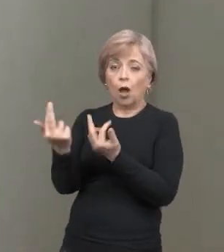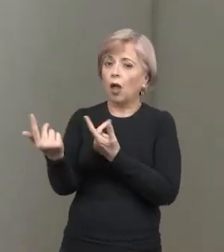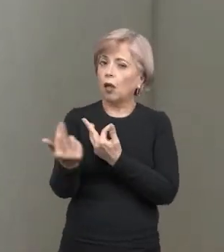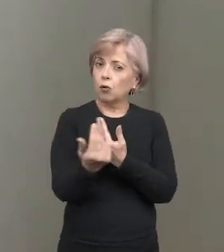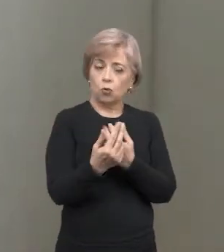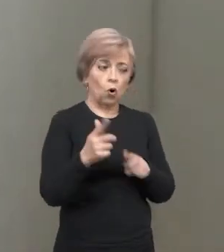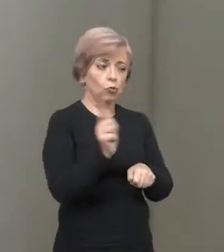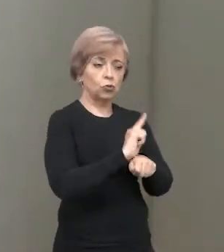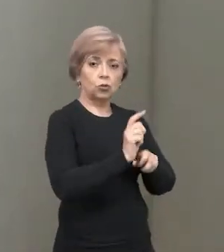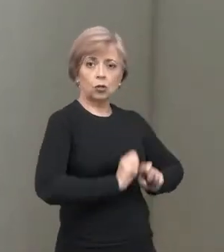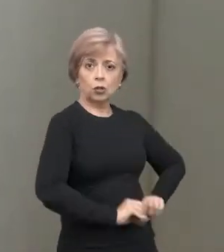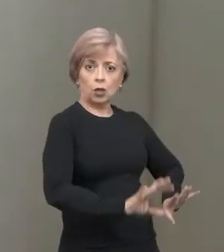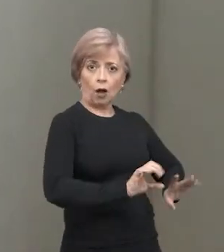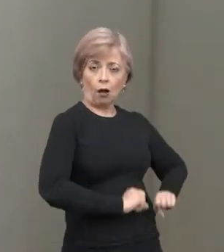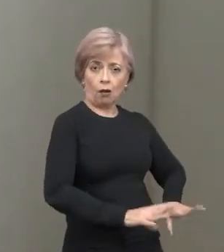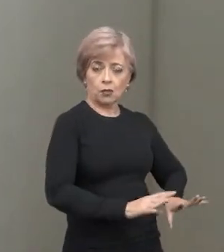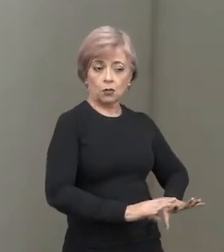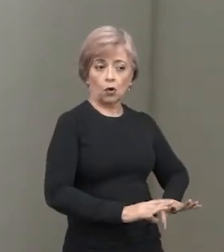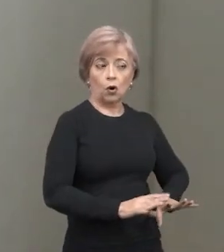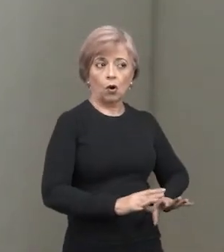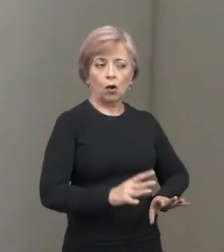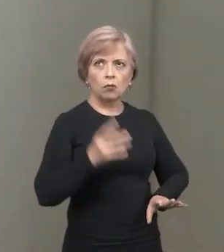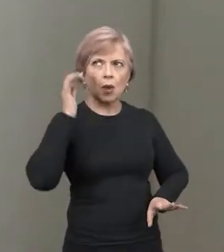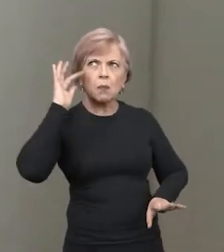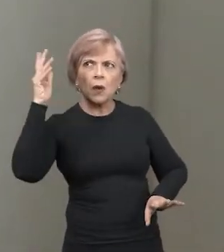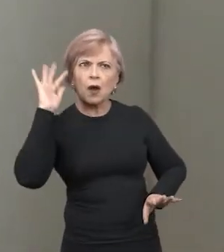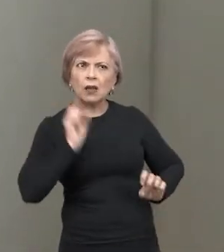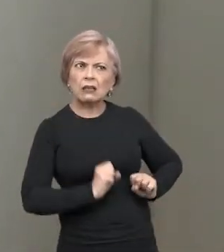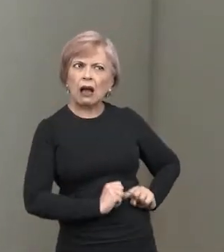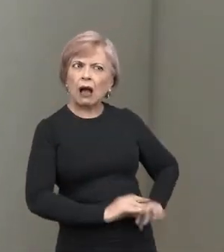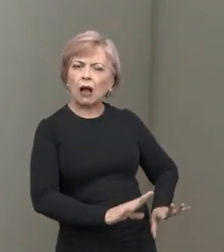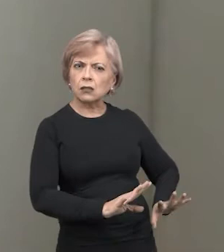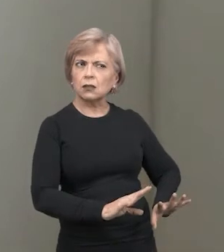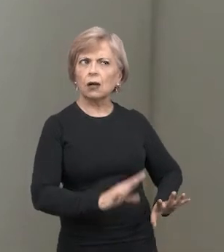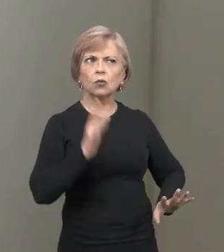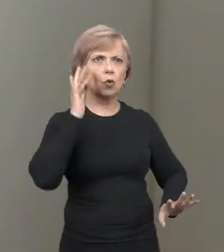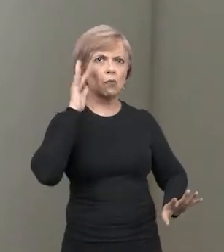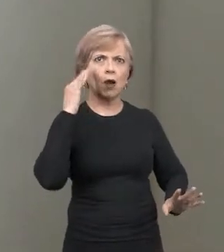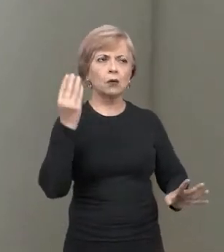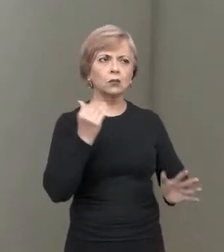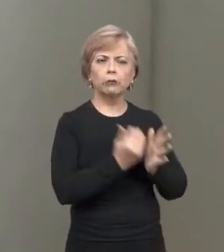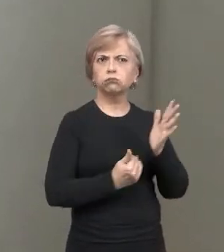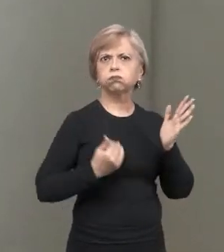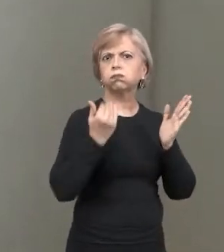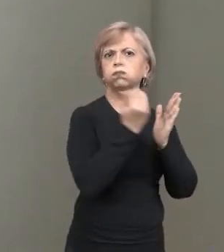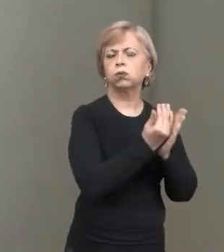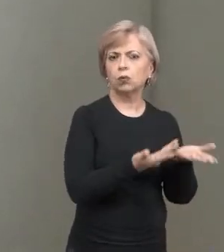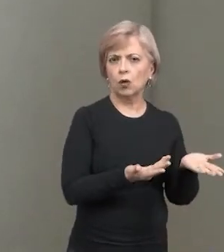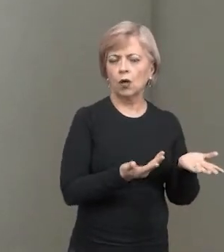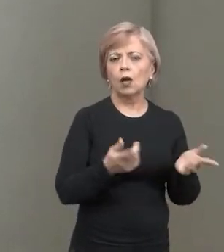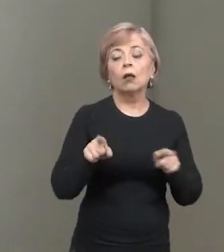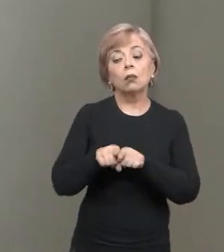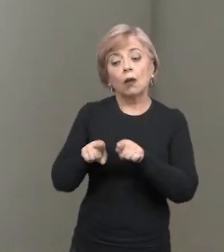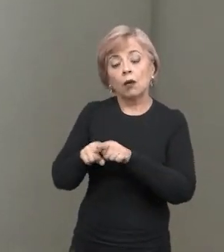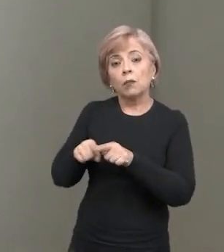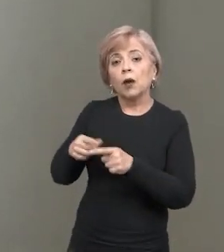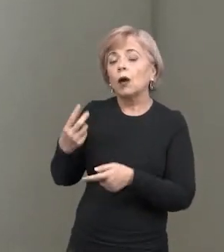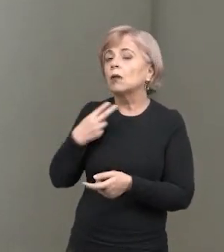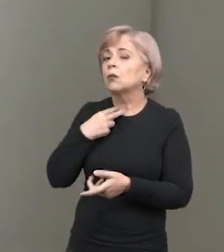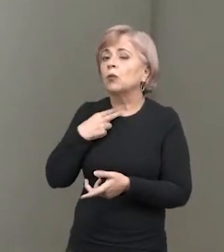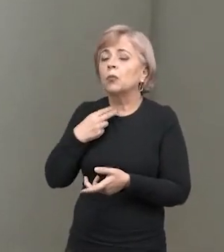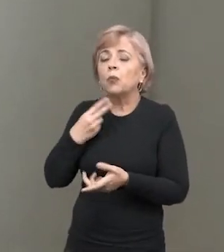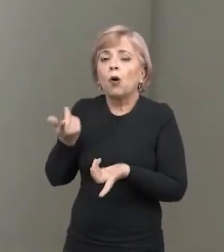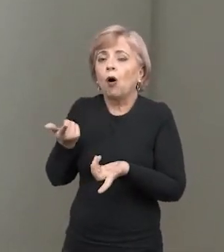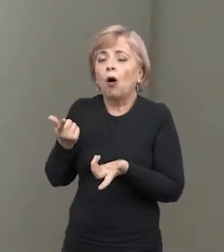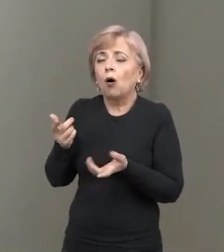Não se pode imaginar que se gaste à toa, que se gaste mal, tanto quanto não se pode imaginar que se abra mão de receitas de ICMS